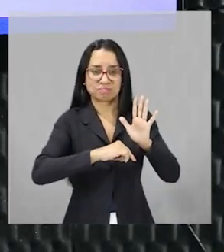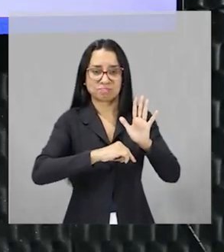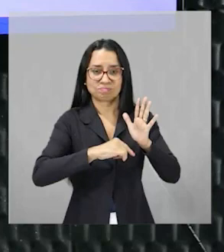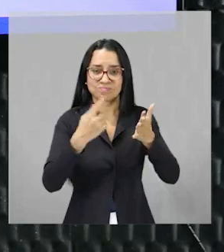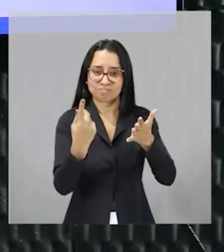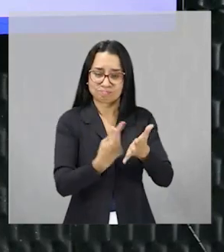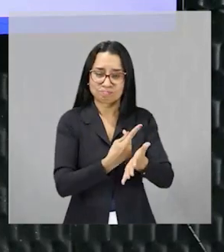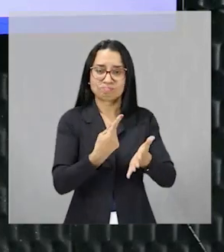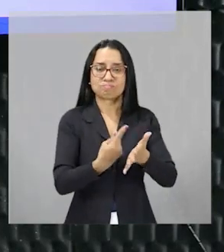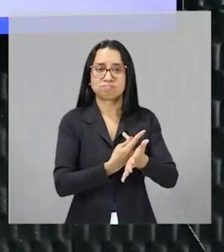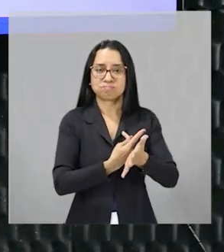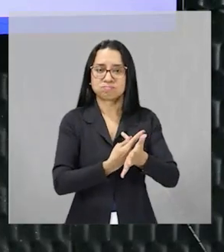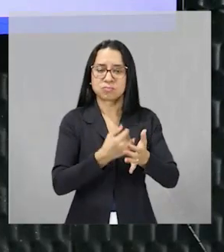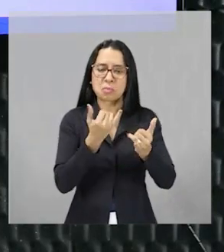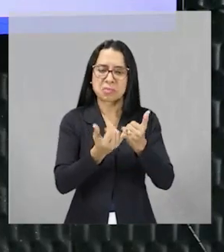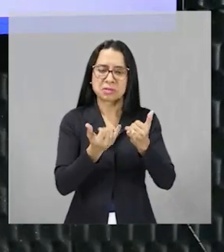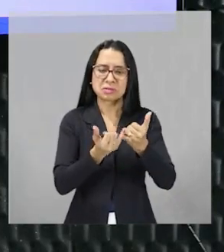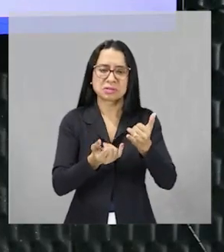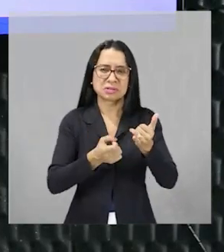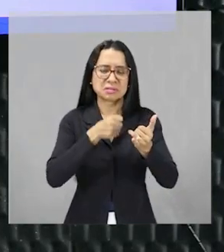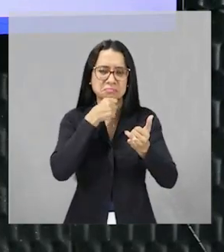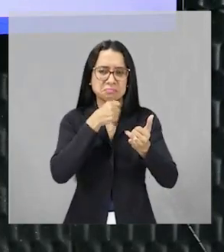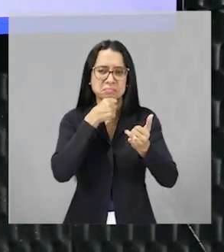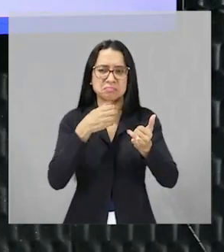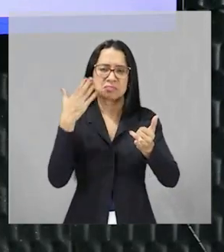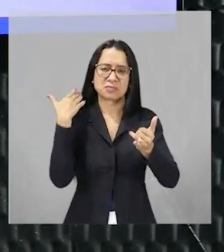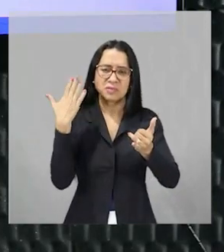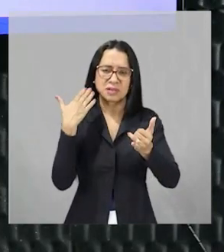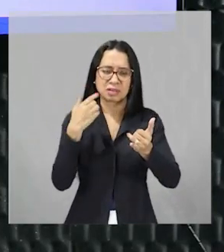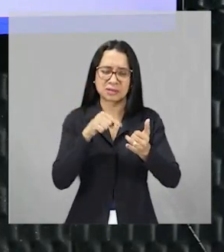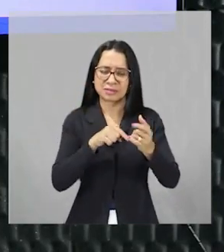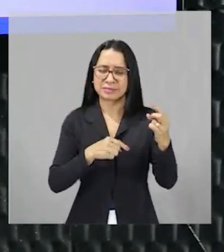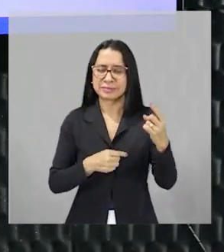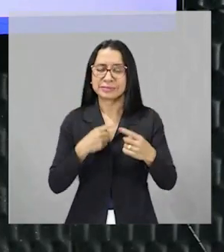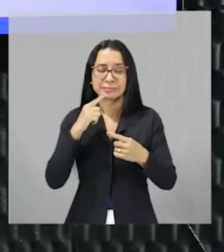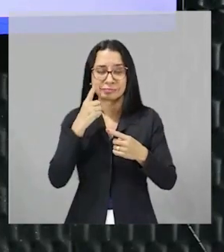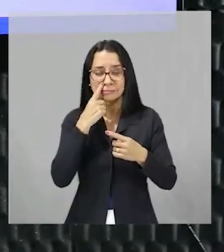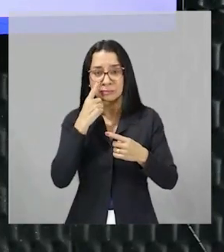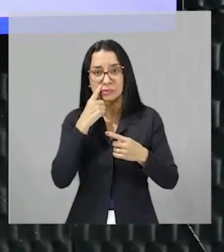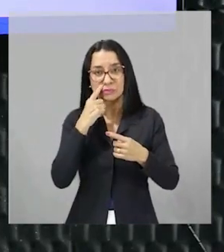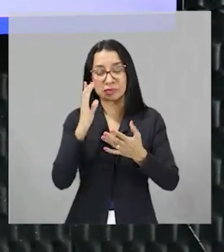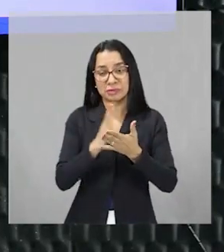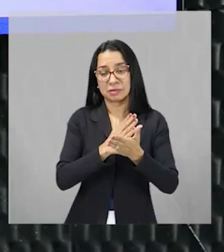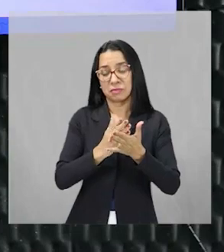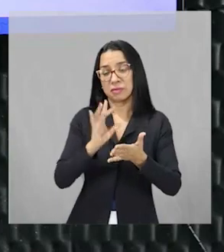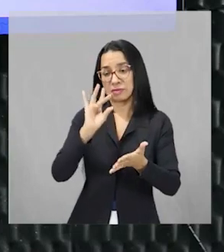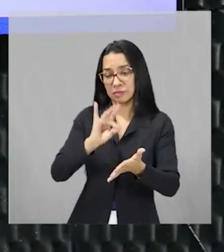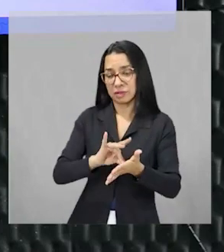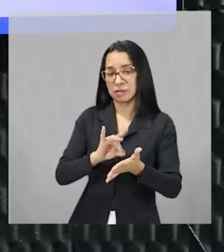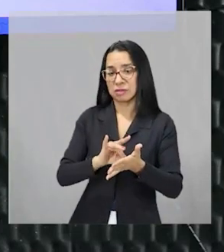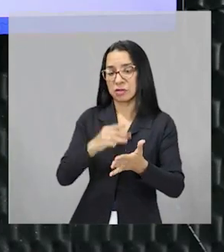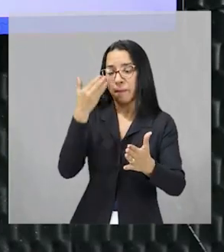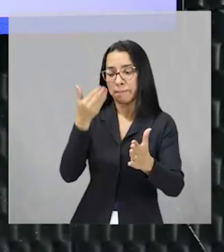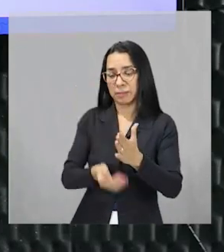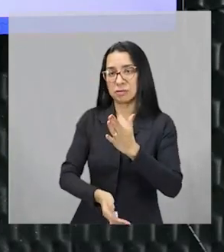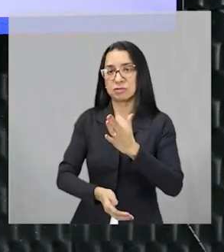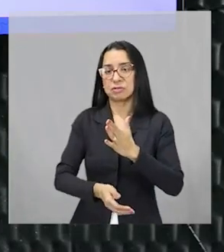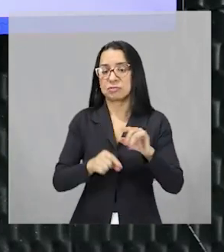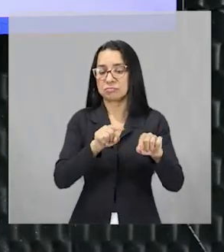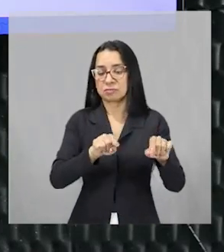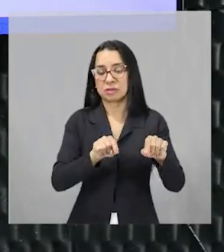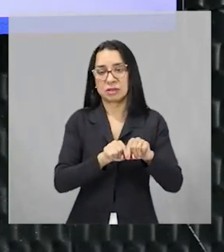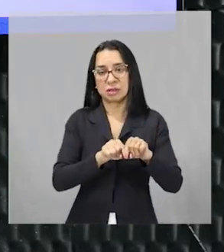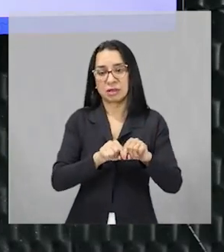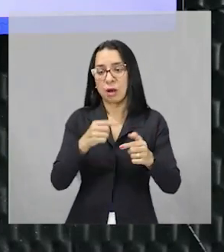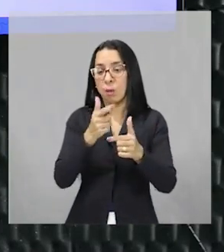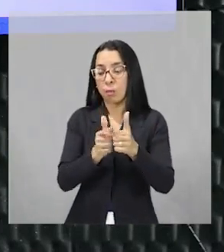né, com a aparência antiga, imaginava que, talvez ele seja verdade. E aí acabava perdendo as suas terras. Isso é um problema sério que aconteceu